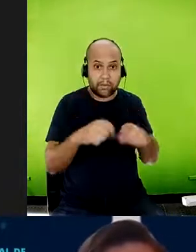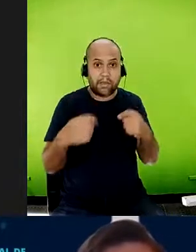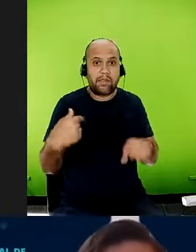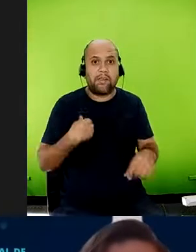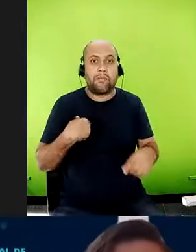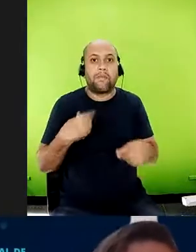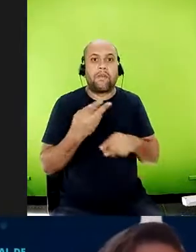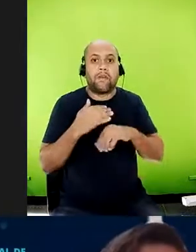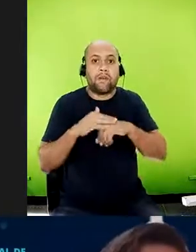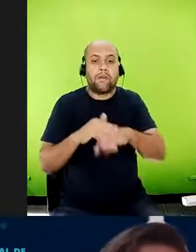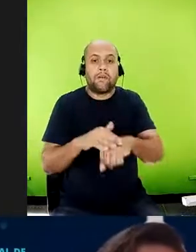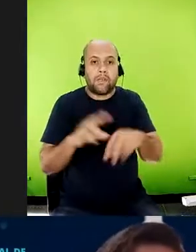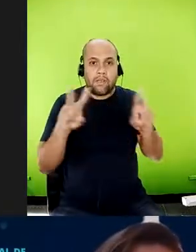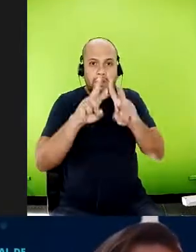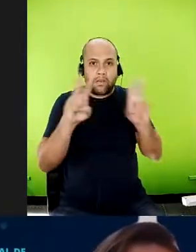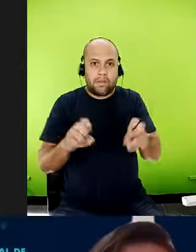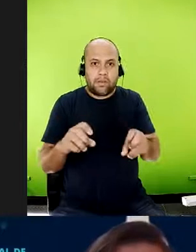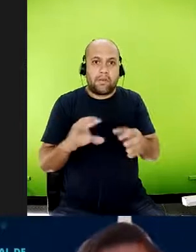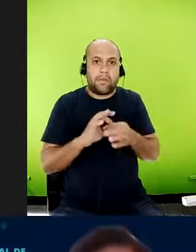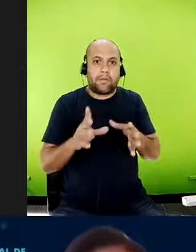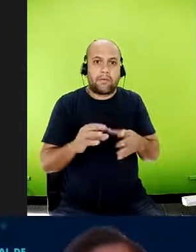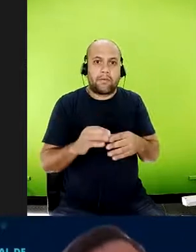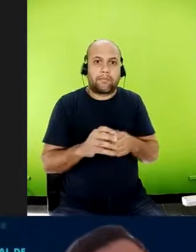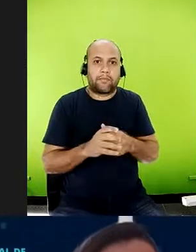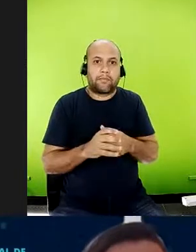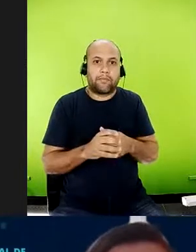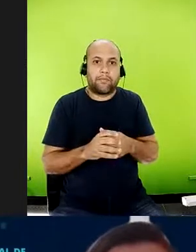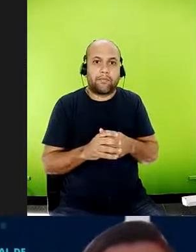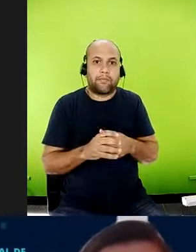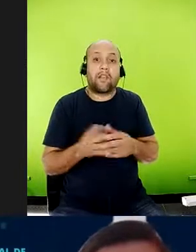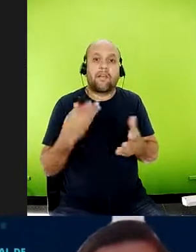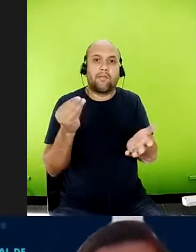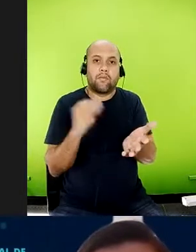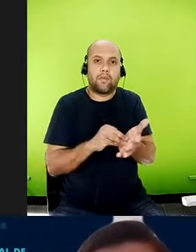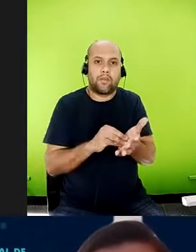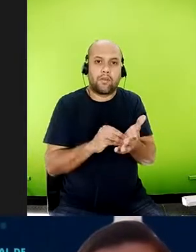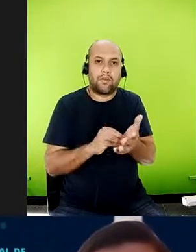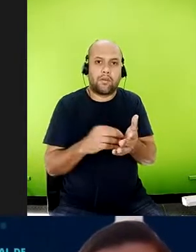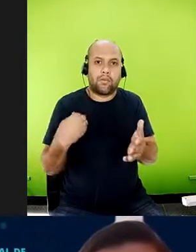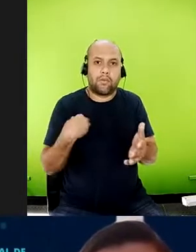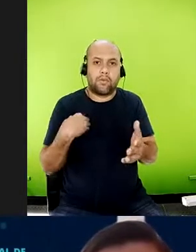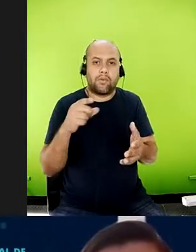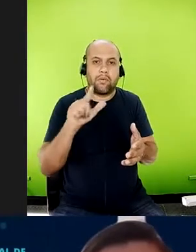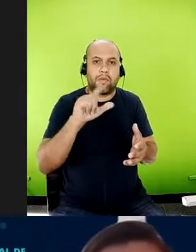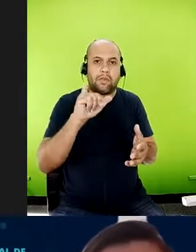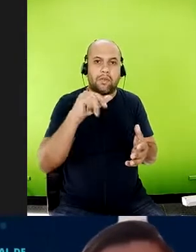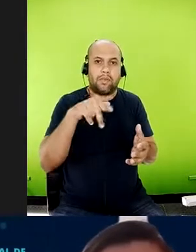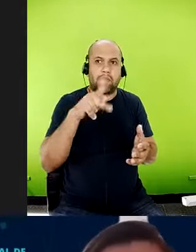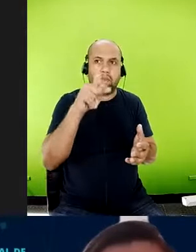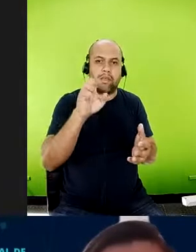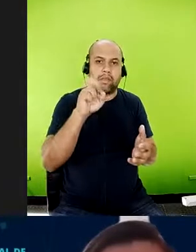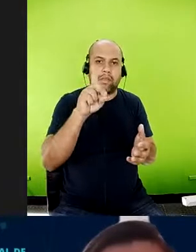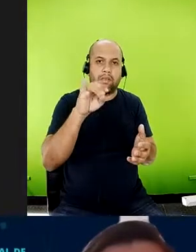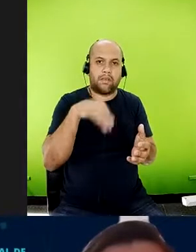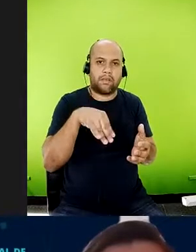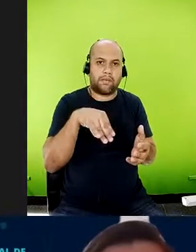coisa referente ao jornada não parar eu vou colocar eu vou colocar aqui o meu meu LinkedIn para você está aqui no chá